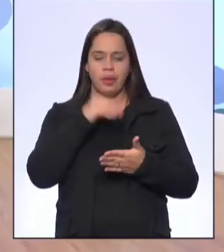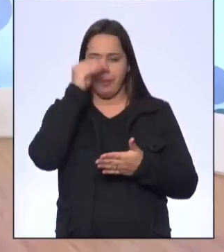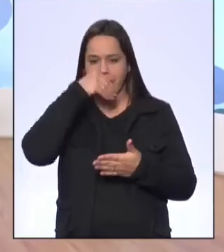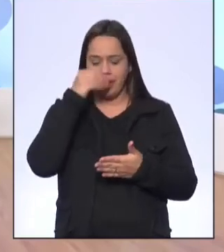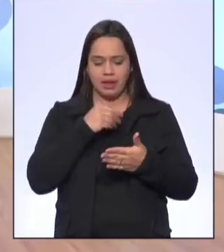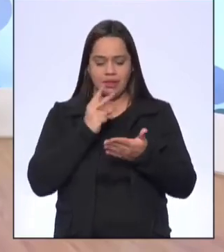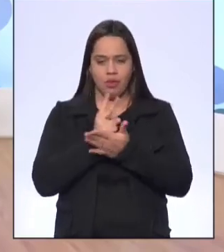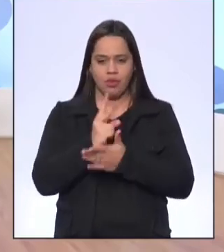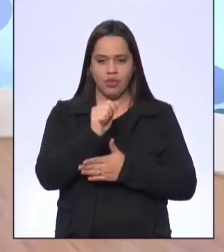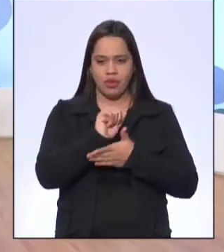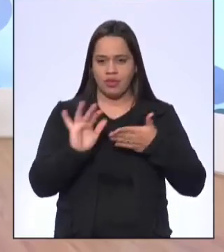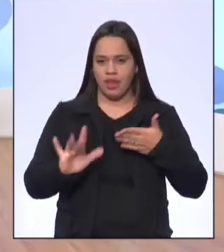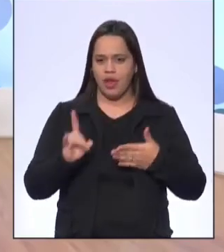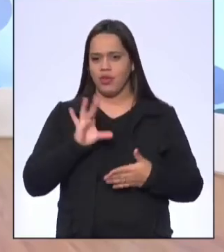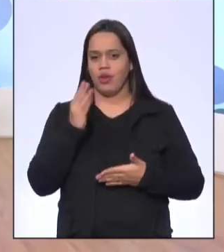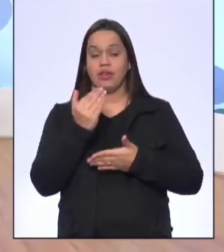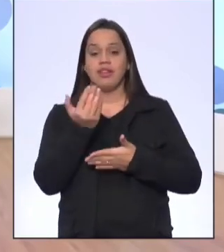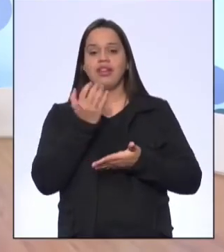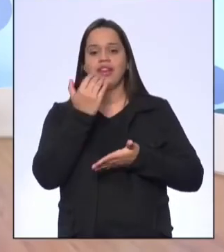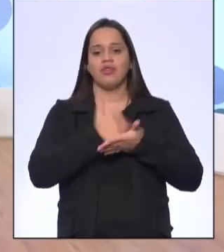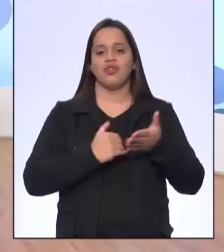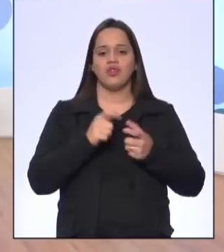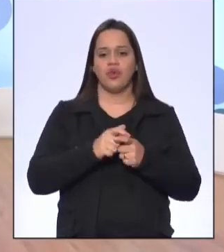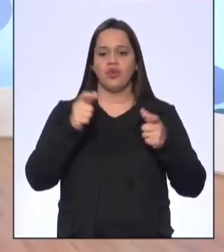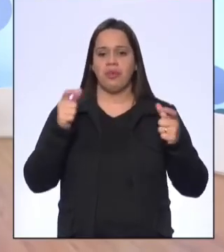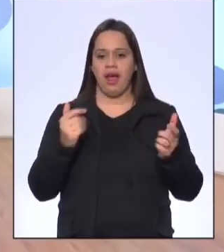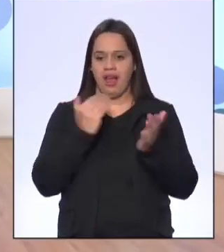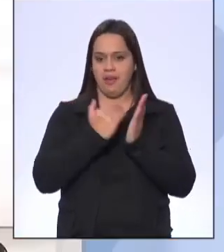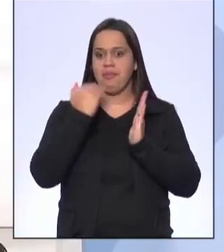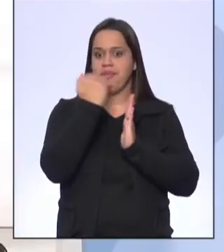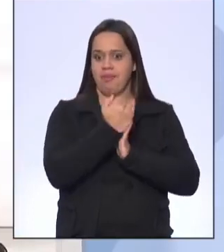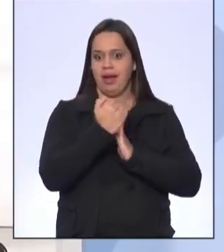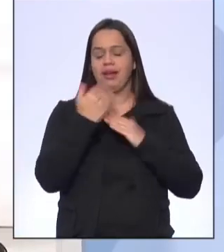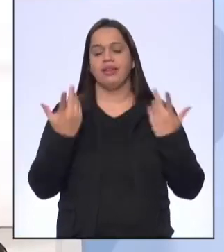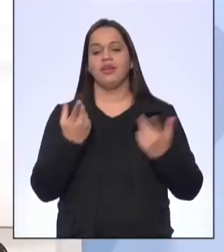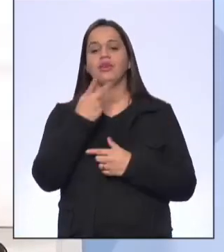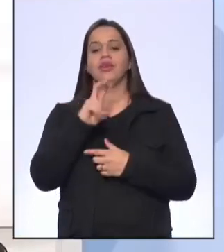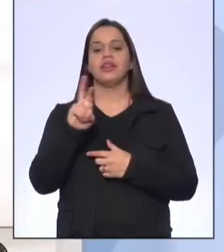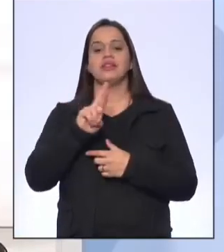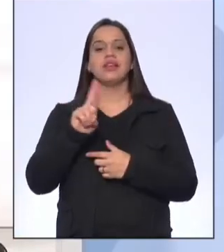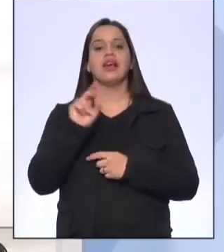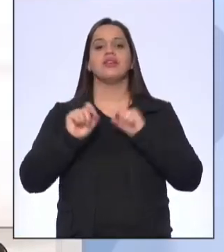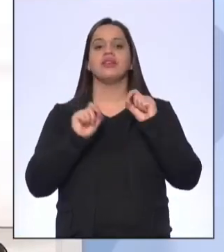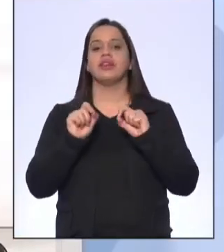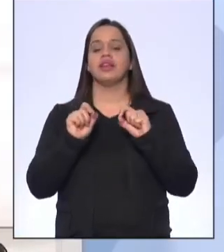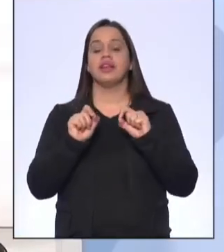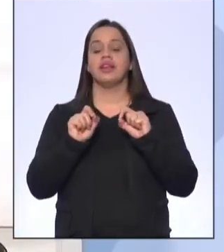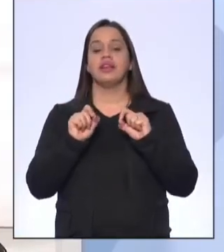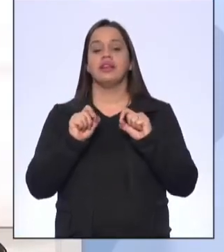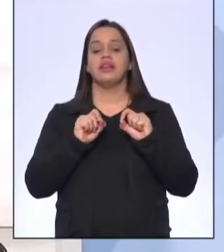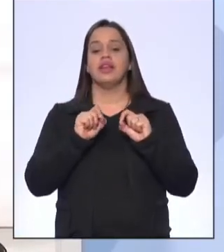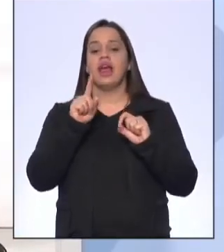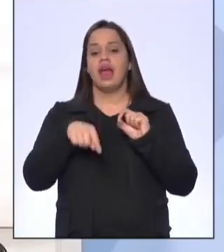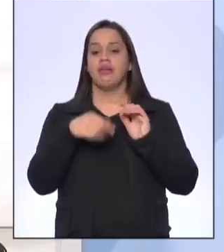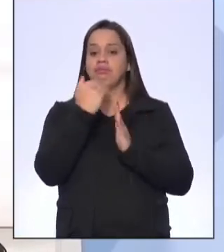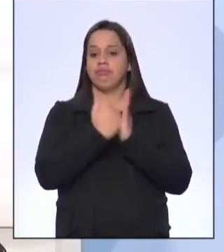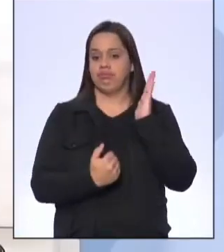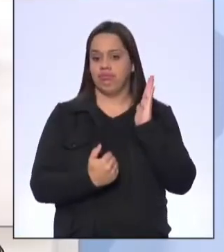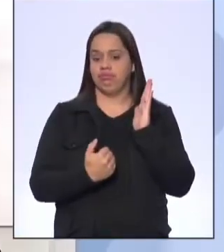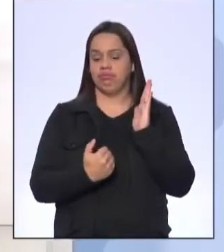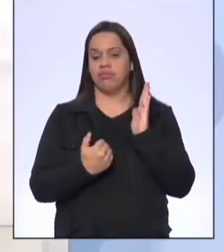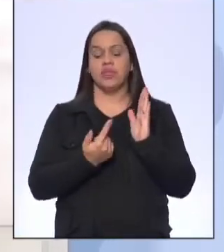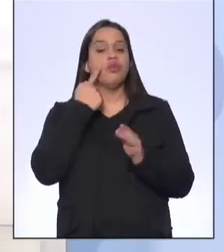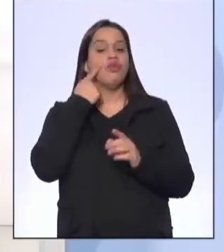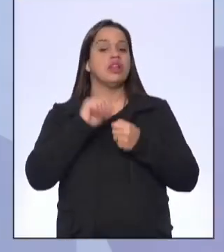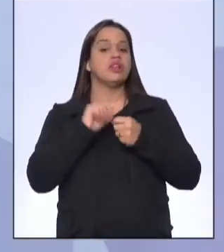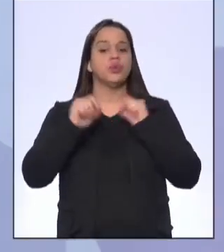Isso mesmo, Ou foi então. esperto querendo desconto maior. Então, os R$ 15 aí, se nós localizarmos, os R$ 15 é o desconto. Então, o que que eu